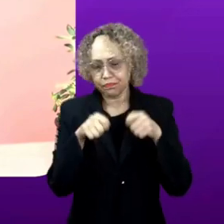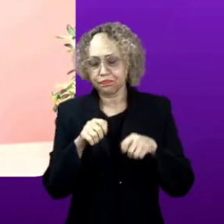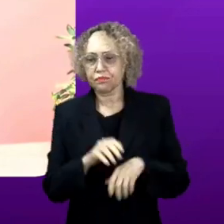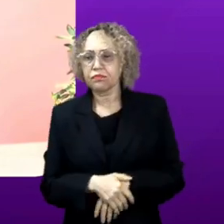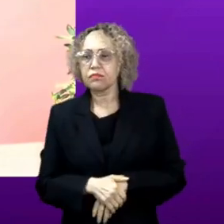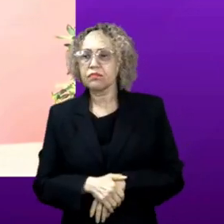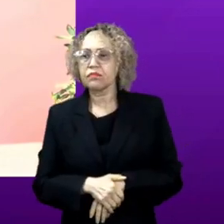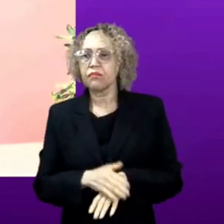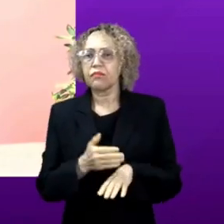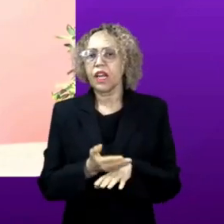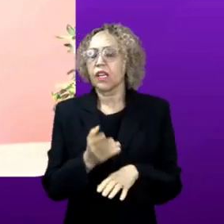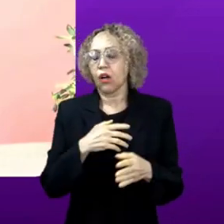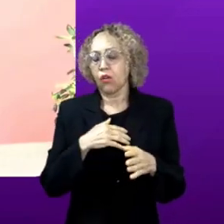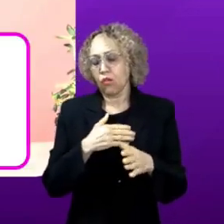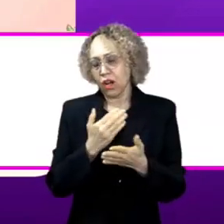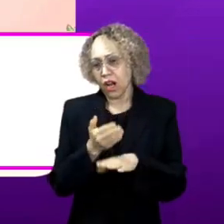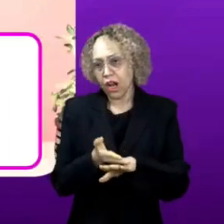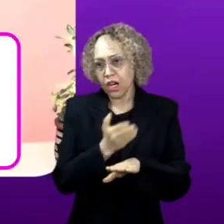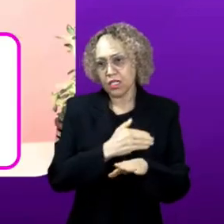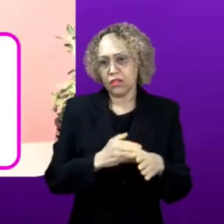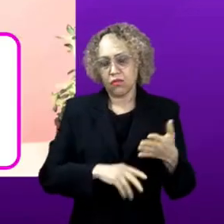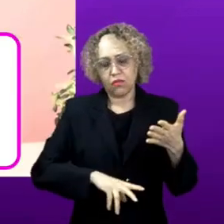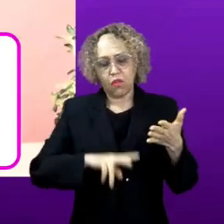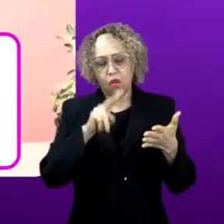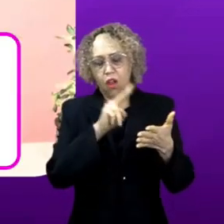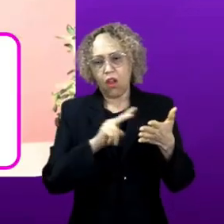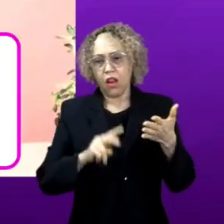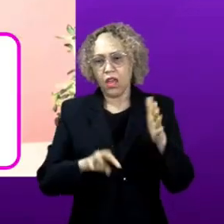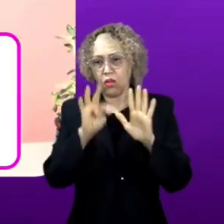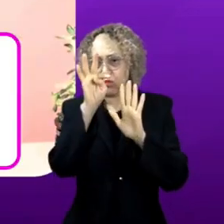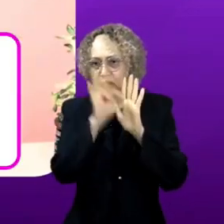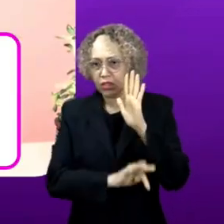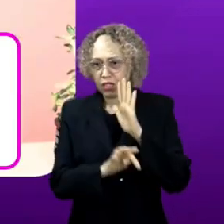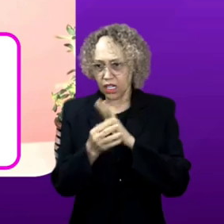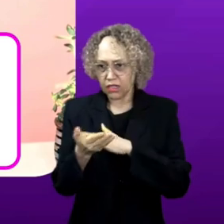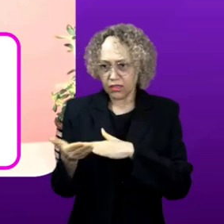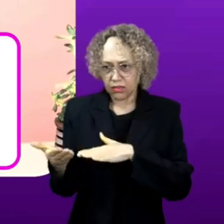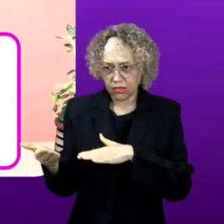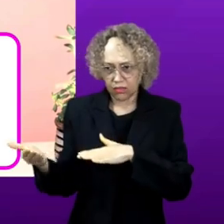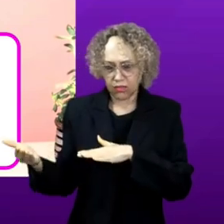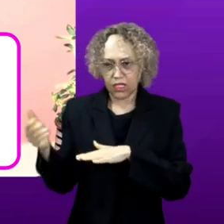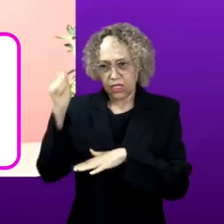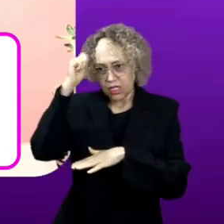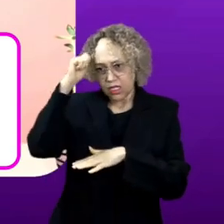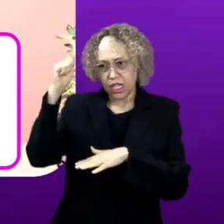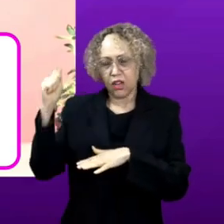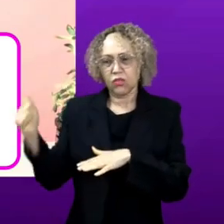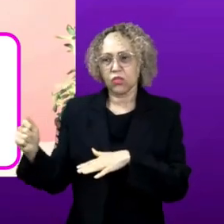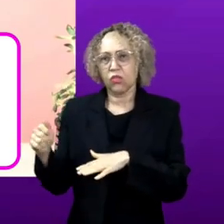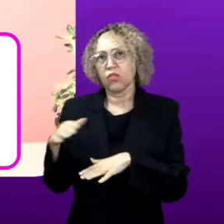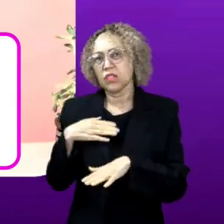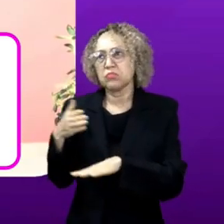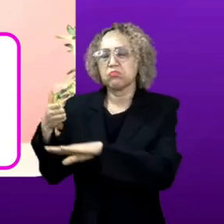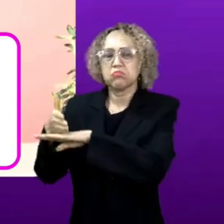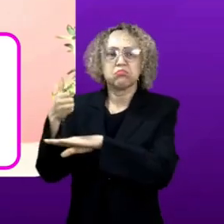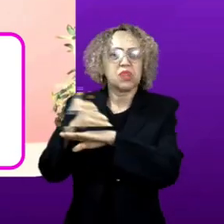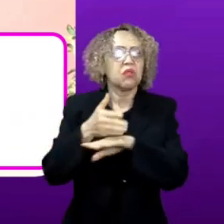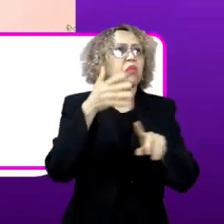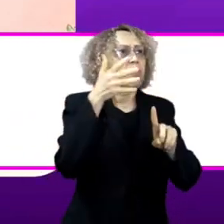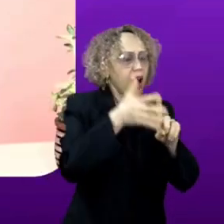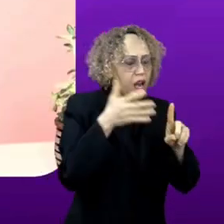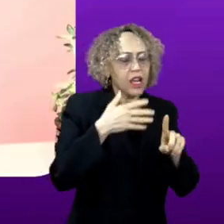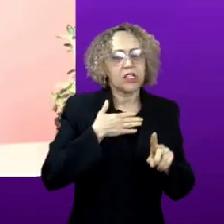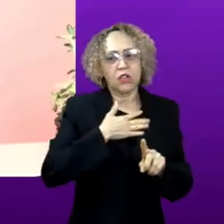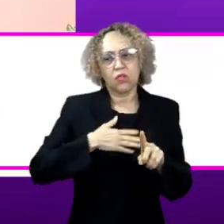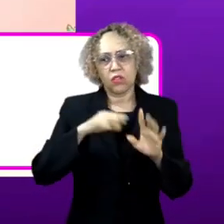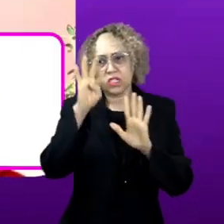a leitura de um texto do Eduardo Galeano, que eu costumo fazer onde eu vou para fazer palestra, ou coisas do tipo.